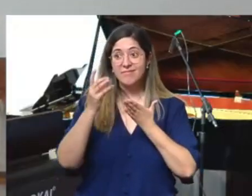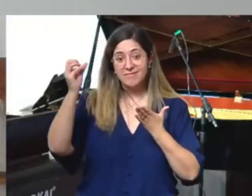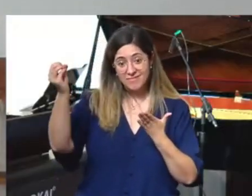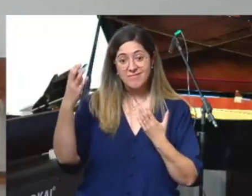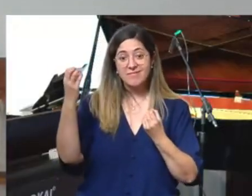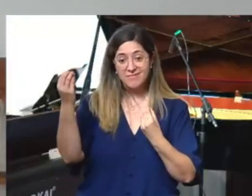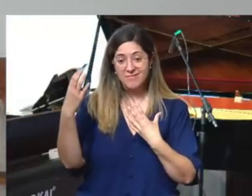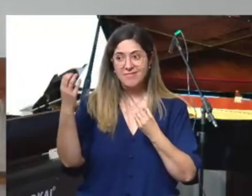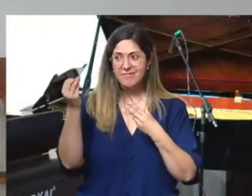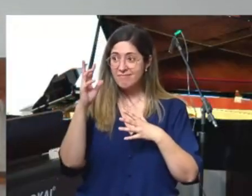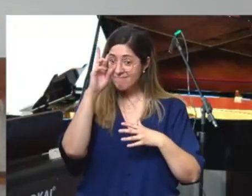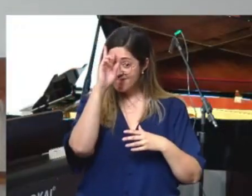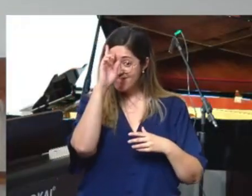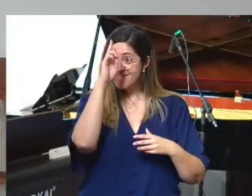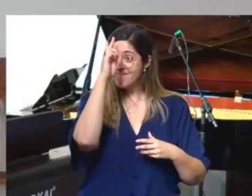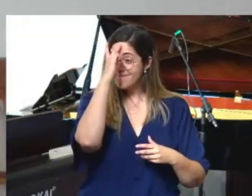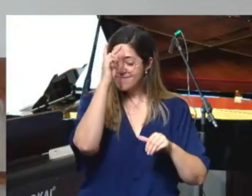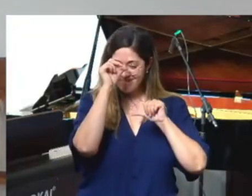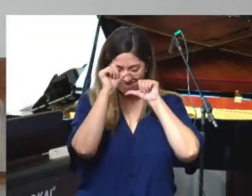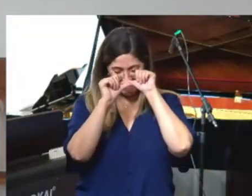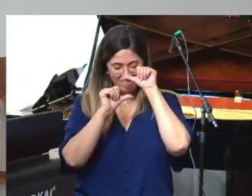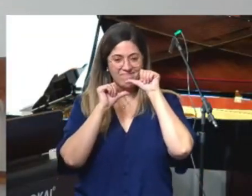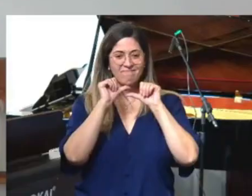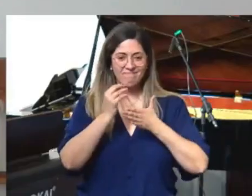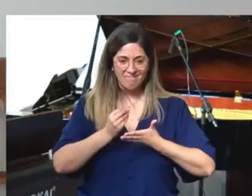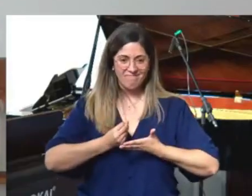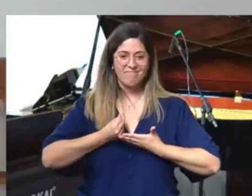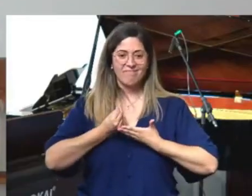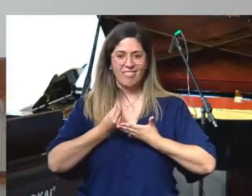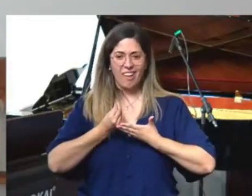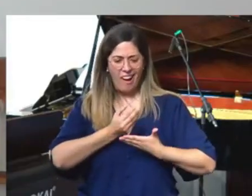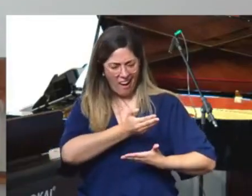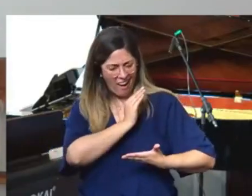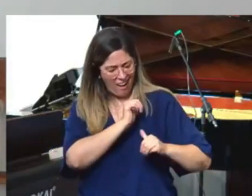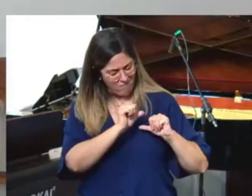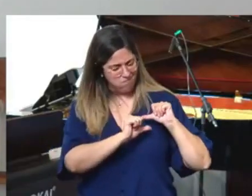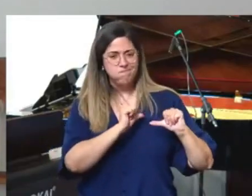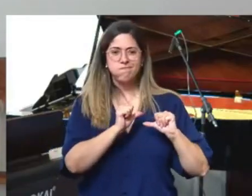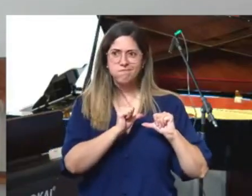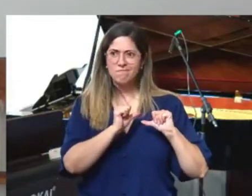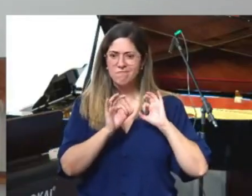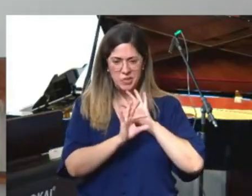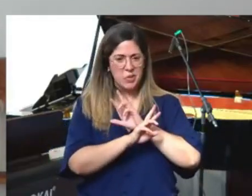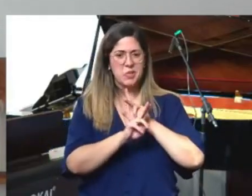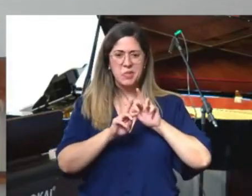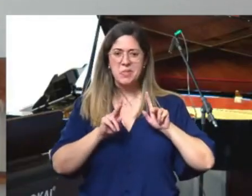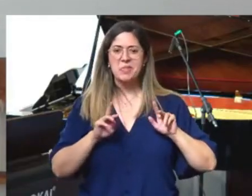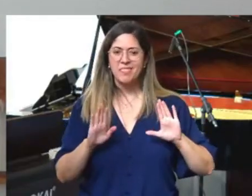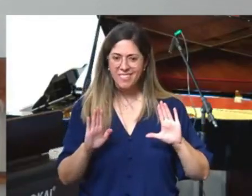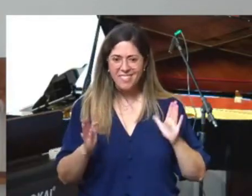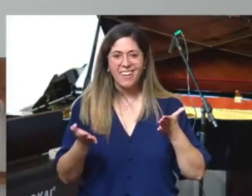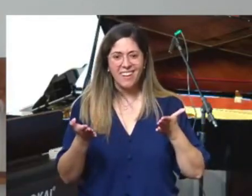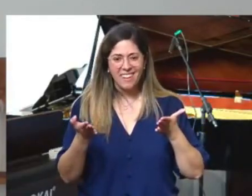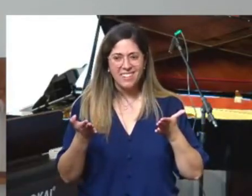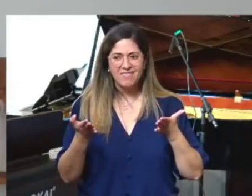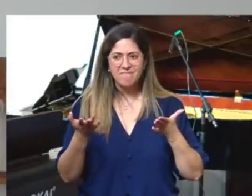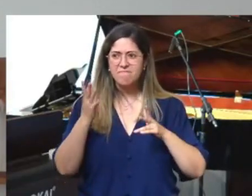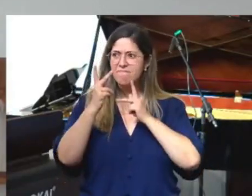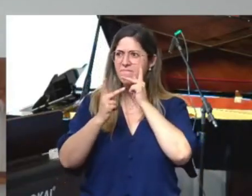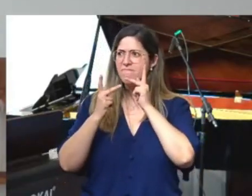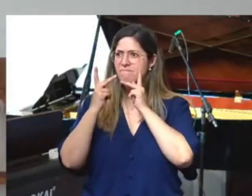devem transformar a minha vida, o meu coração, o meu procedimento, as